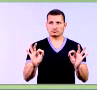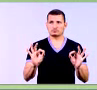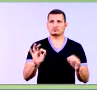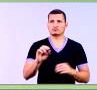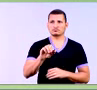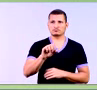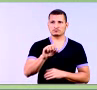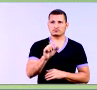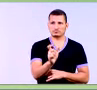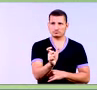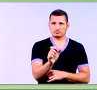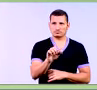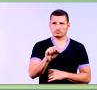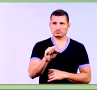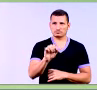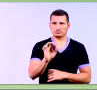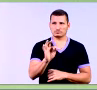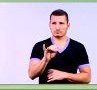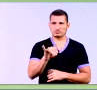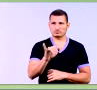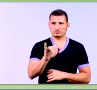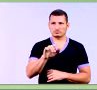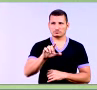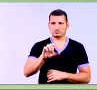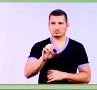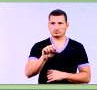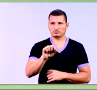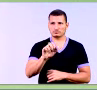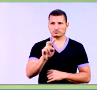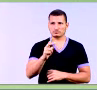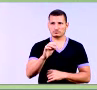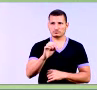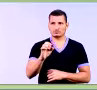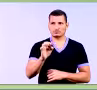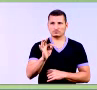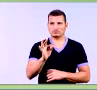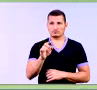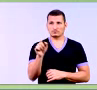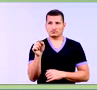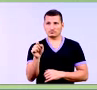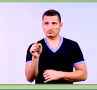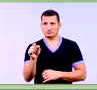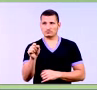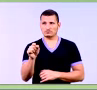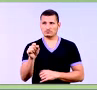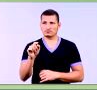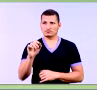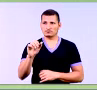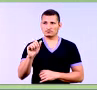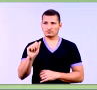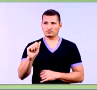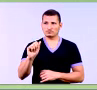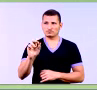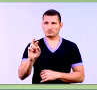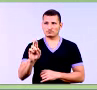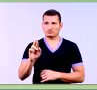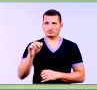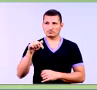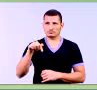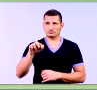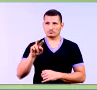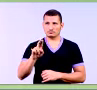Sheet. Style Sheet. E nós temos aqui o arquivo. Esse